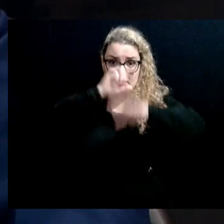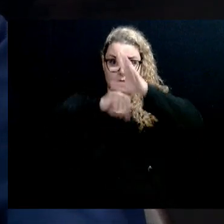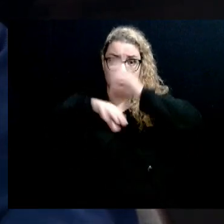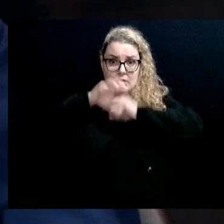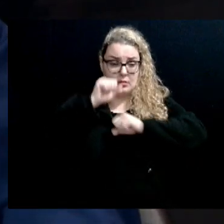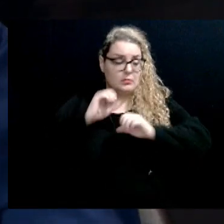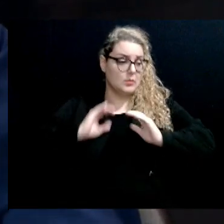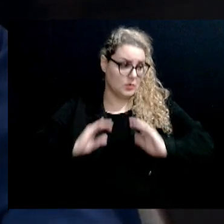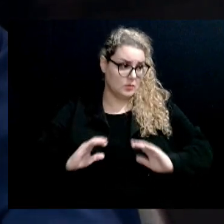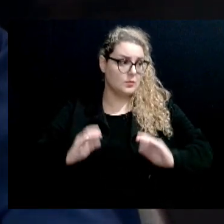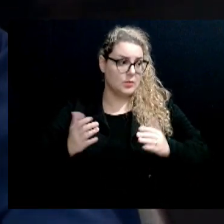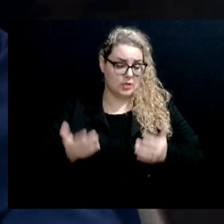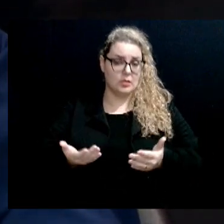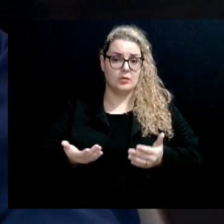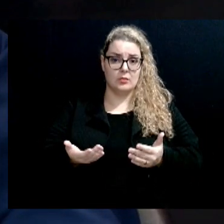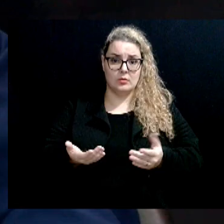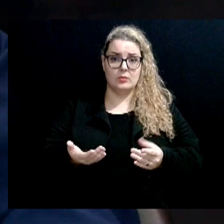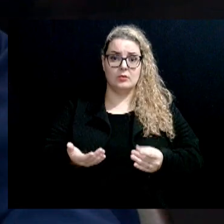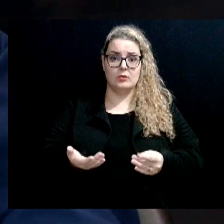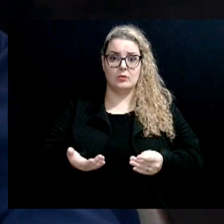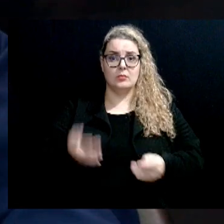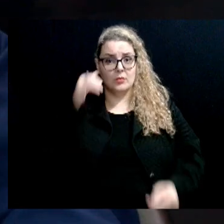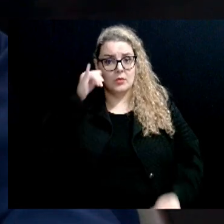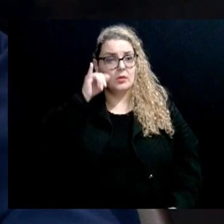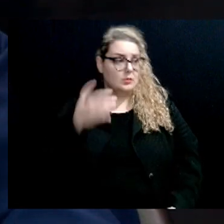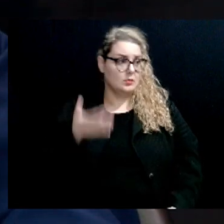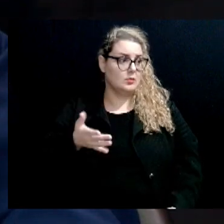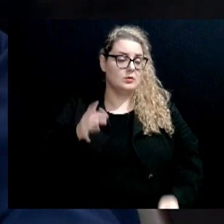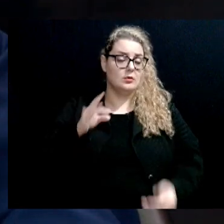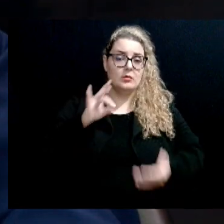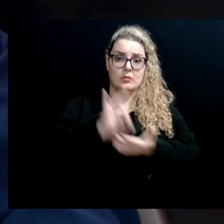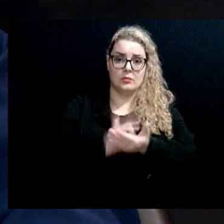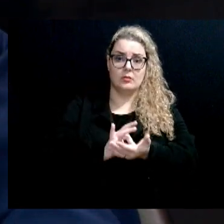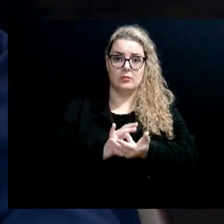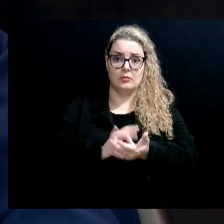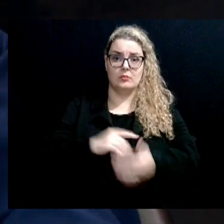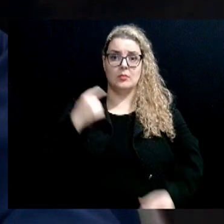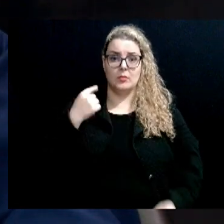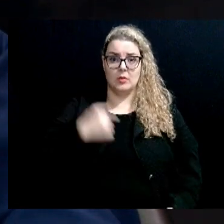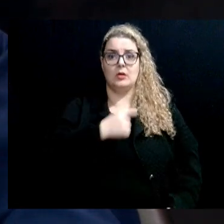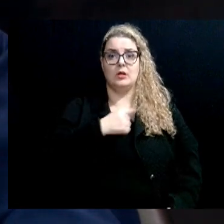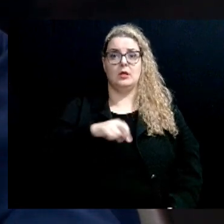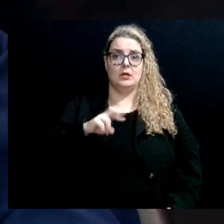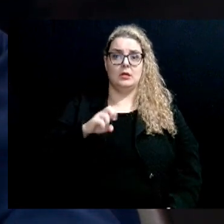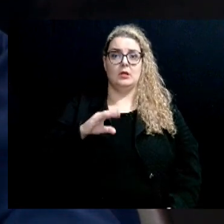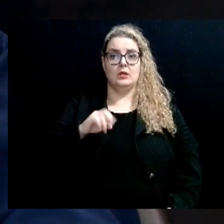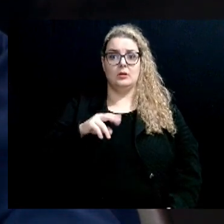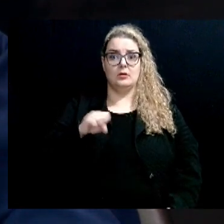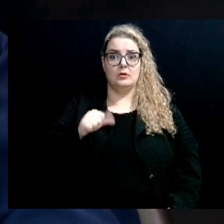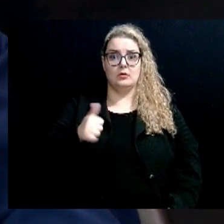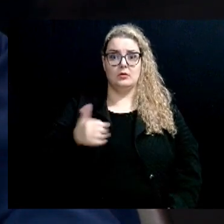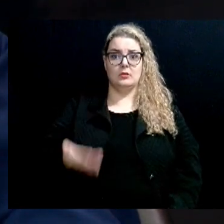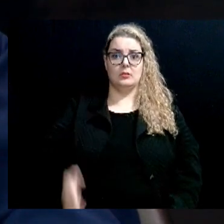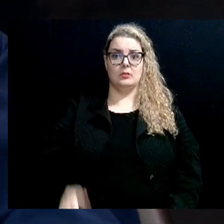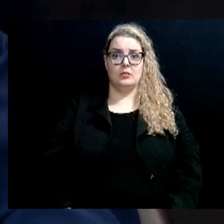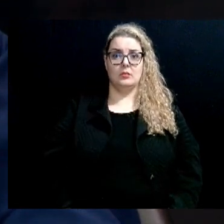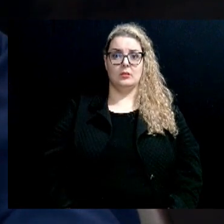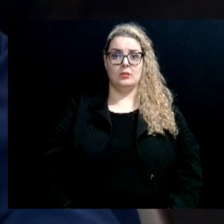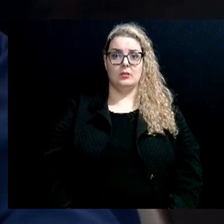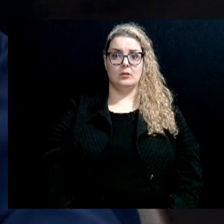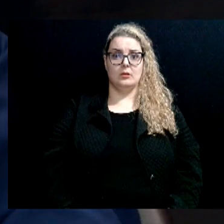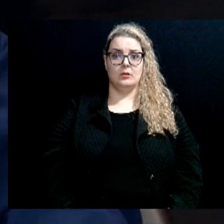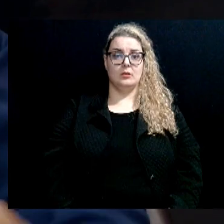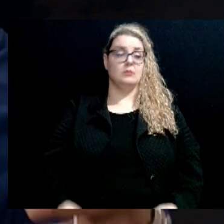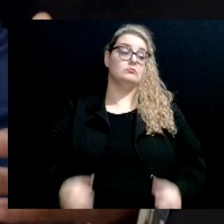comportamento para evitar realmente uma recusa. E essa autoestima,